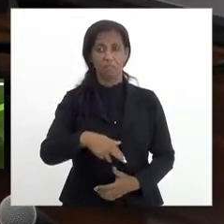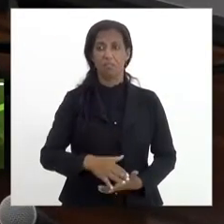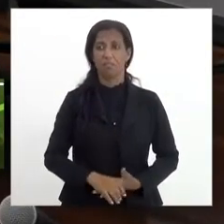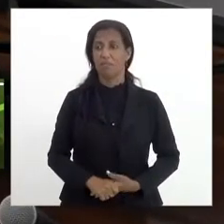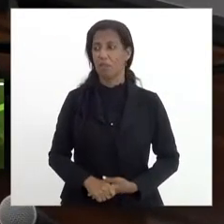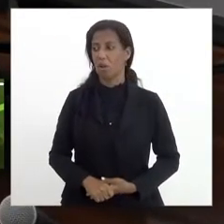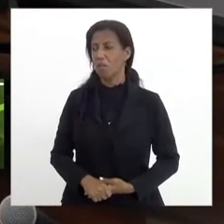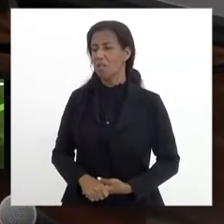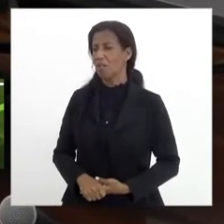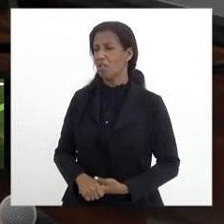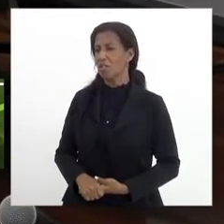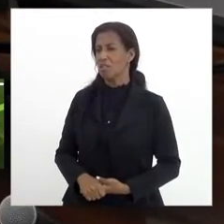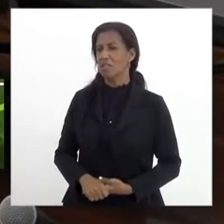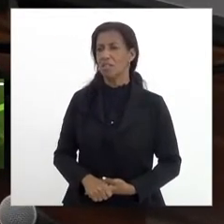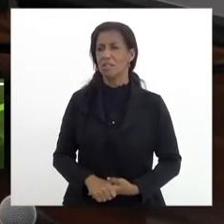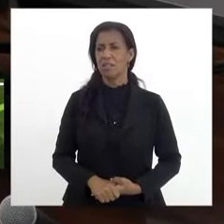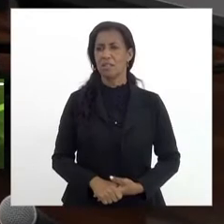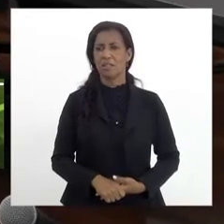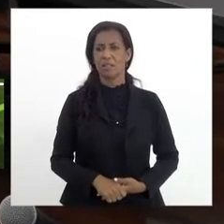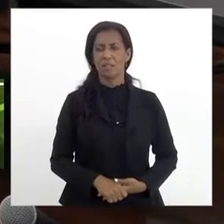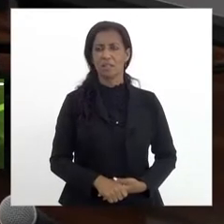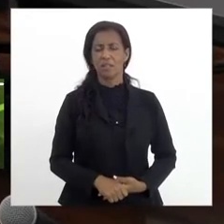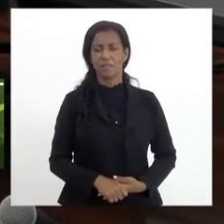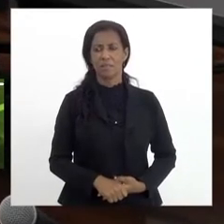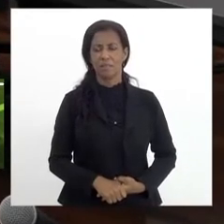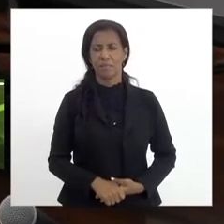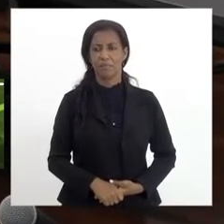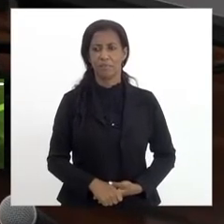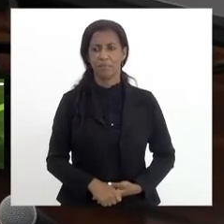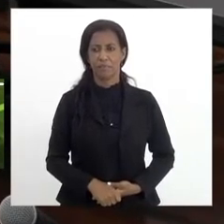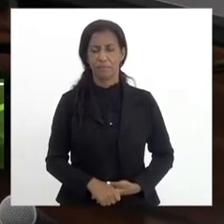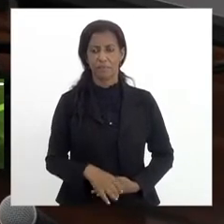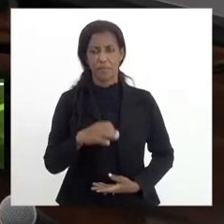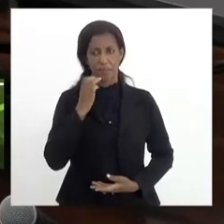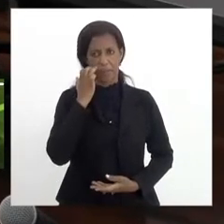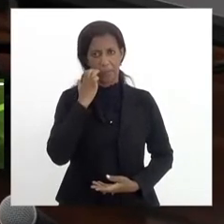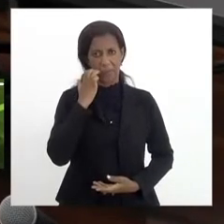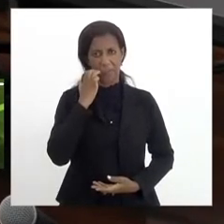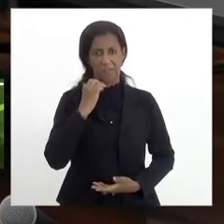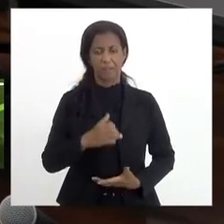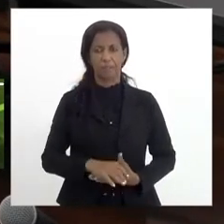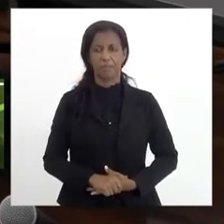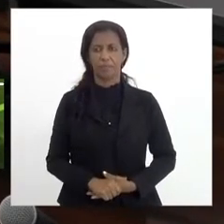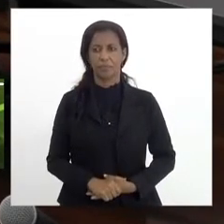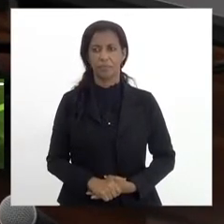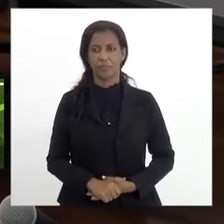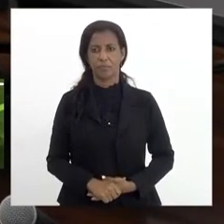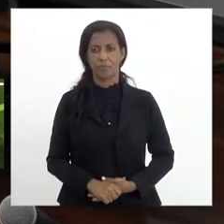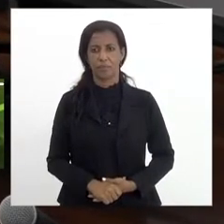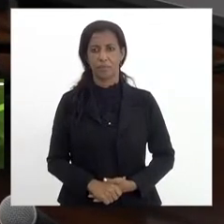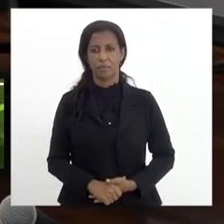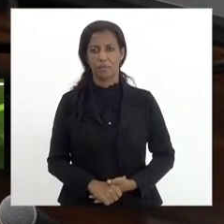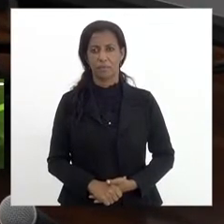lá. A penúltima que tinha na minha idade no posto. Mas é uma raridade.